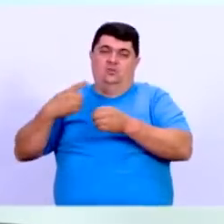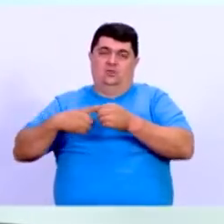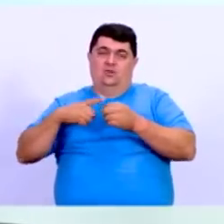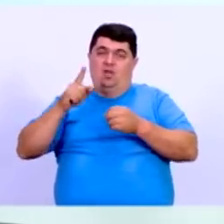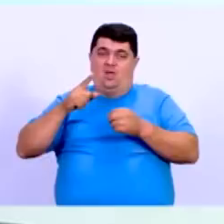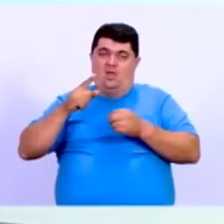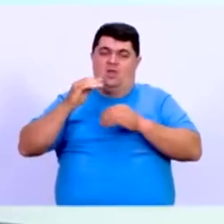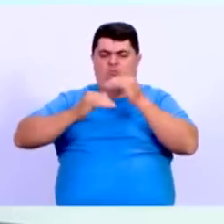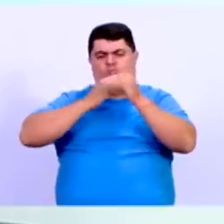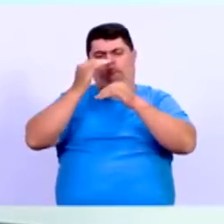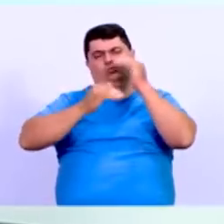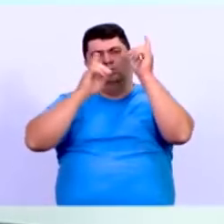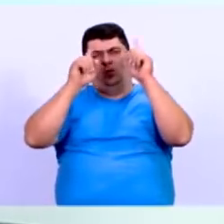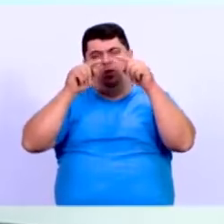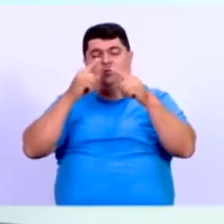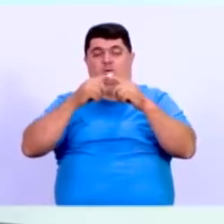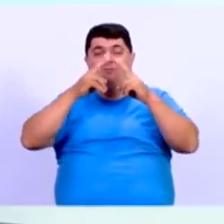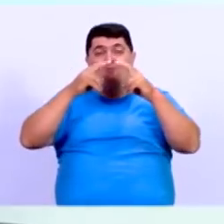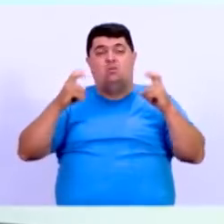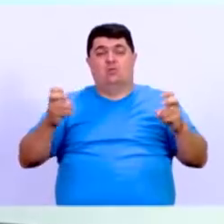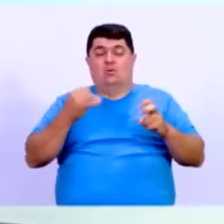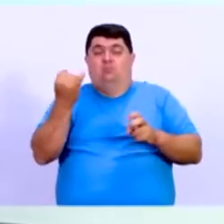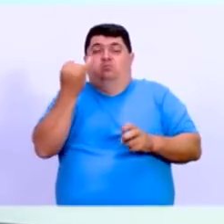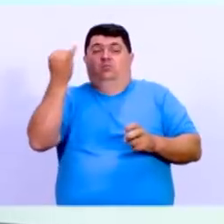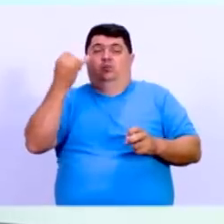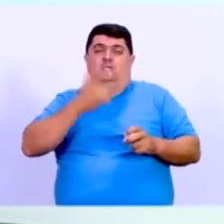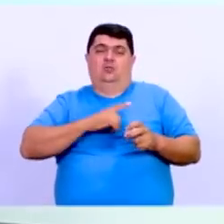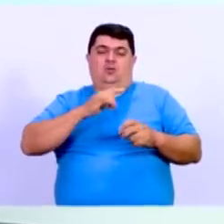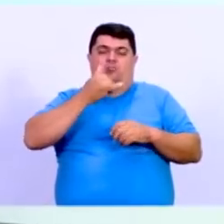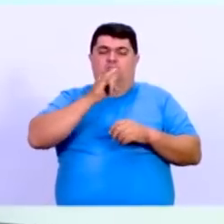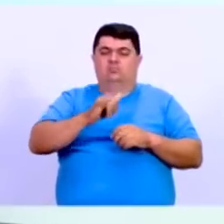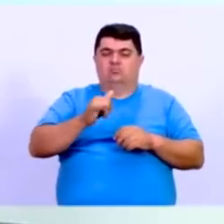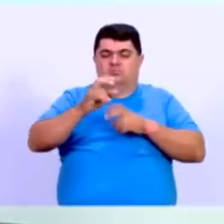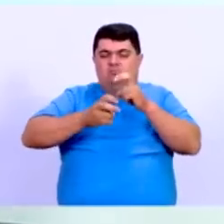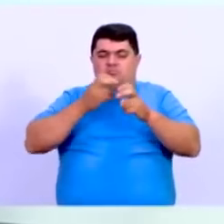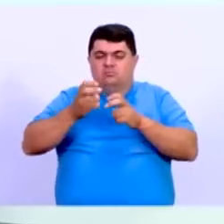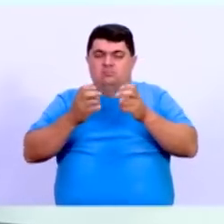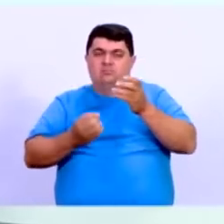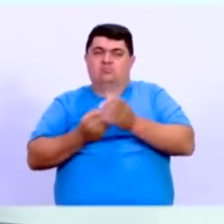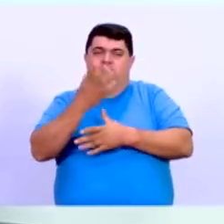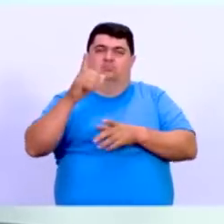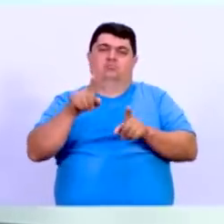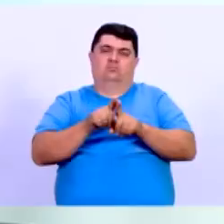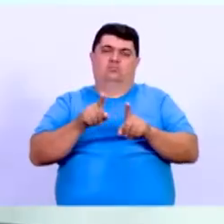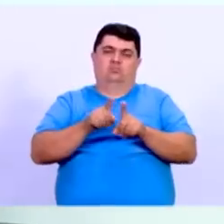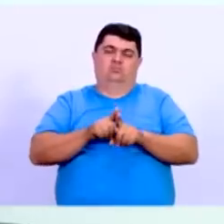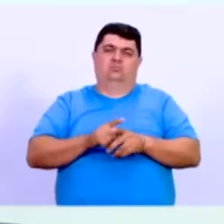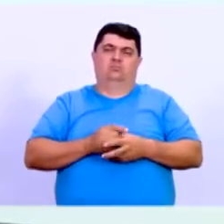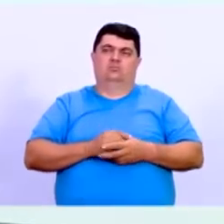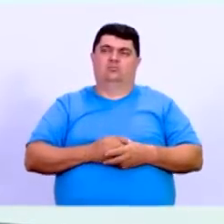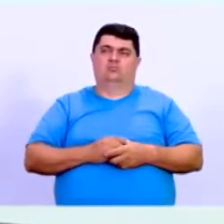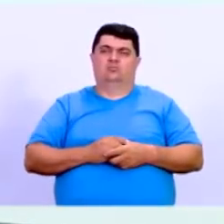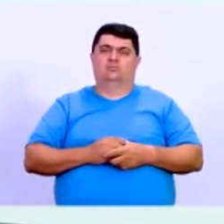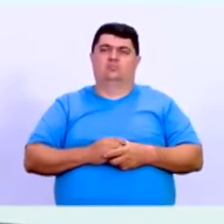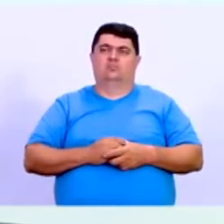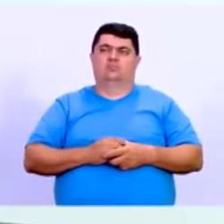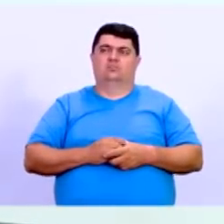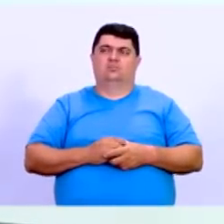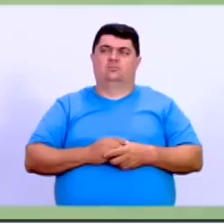evolução de quê? Das redes de computadores, da eletrônica, da informática, do computador. Tá bom? Olha aqui